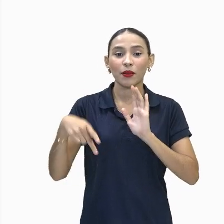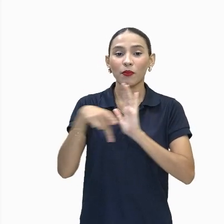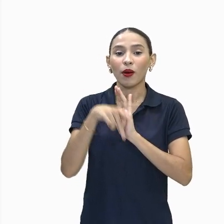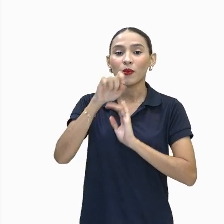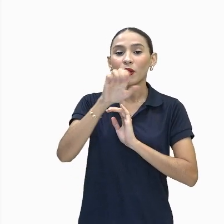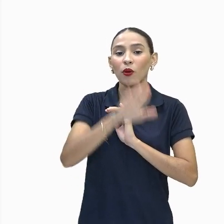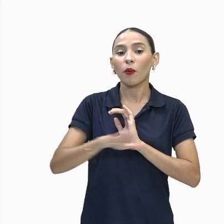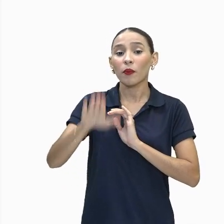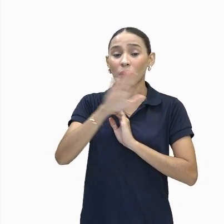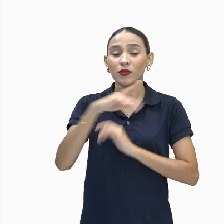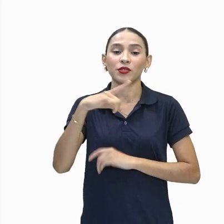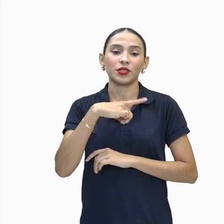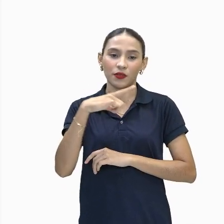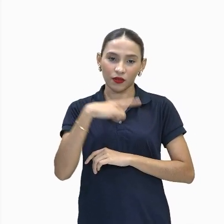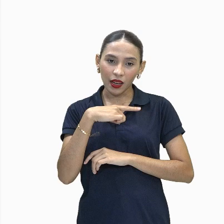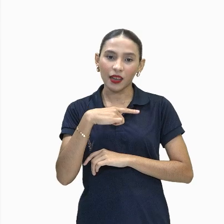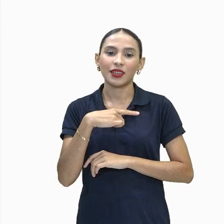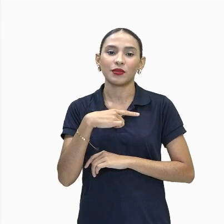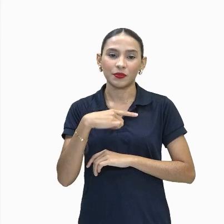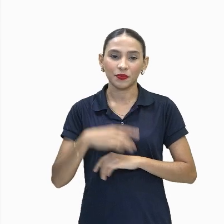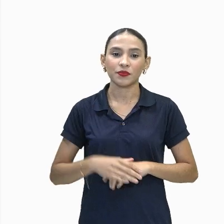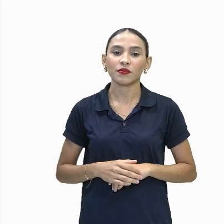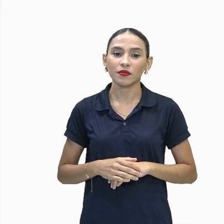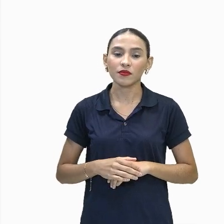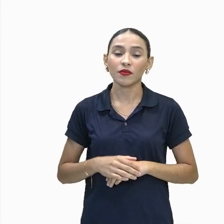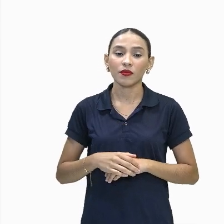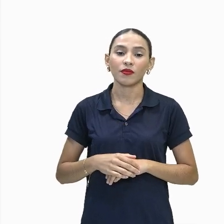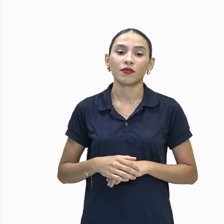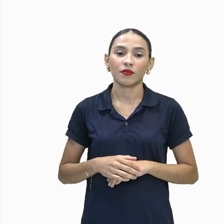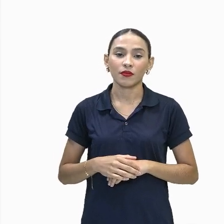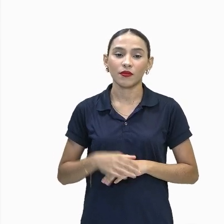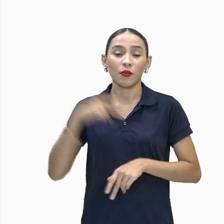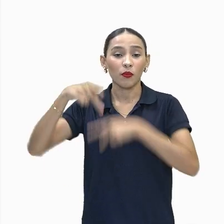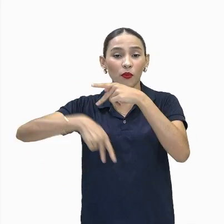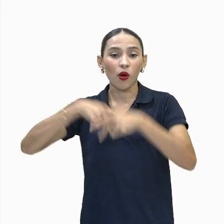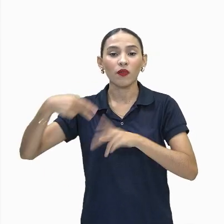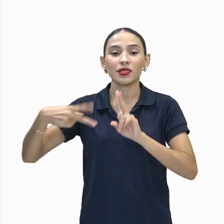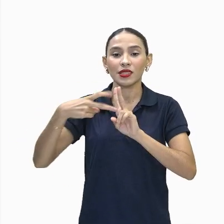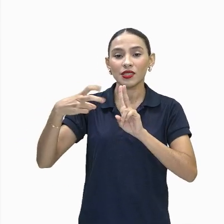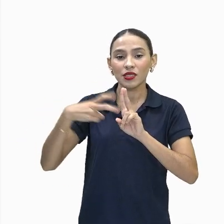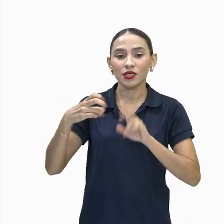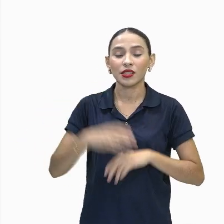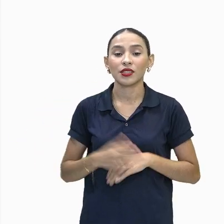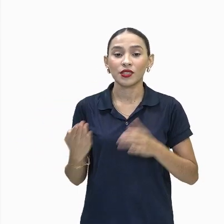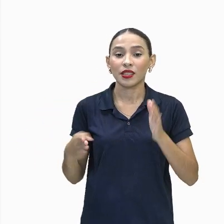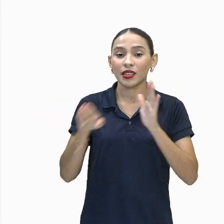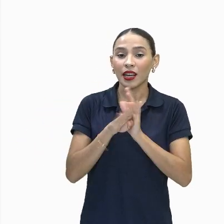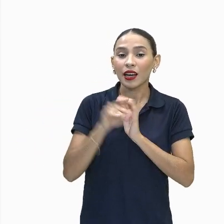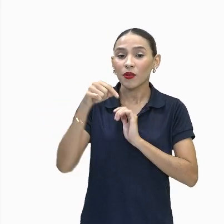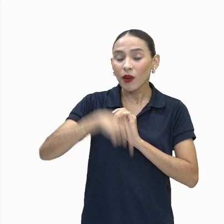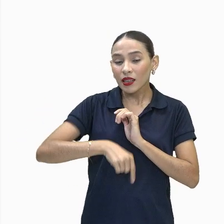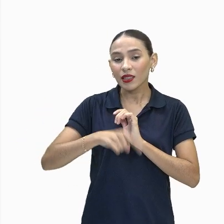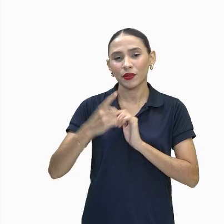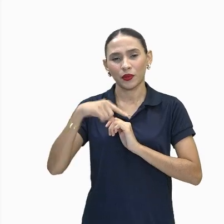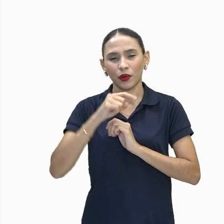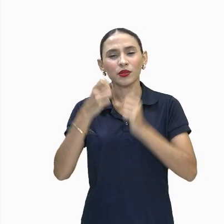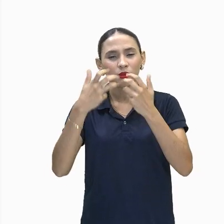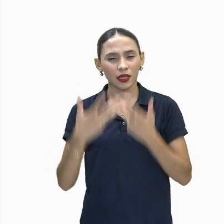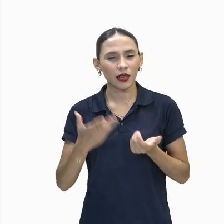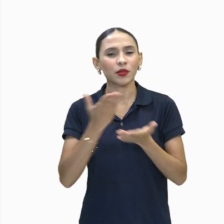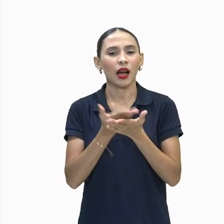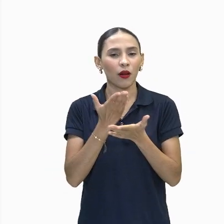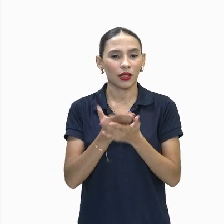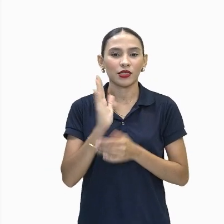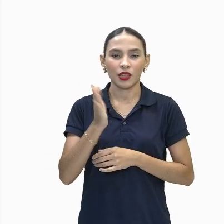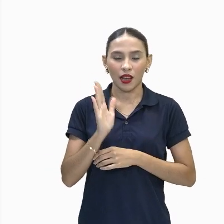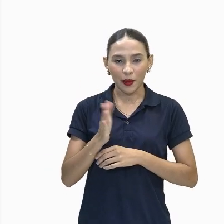europeus tiveram dos nossos nativos, né? Exato. Dentro quando chegaram no Brasil, que nós já falamos em alguma aula sobre isso,